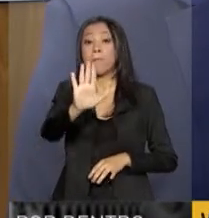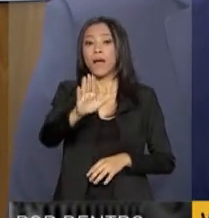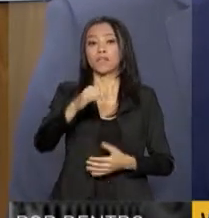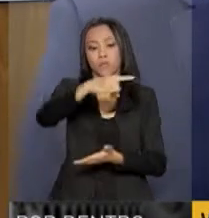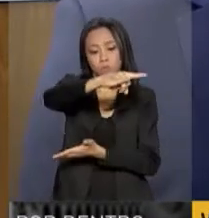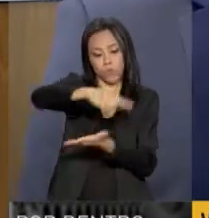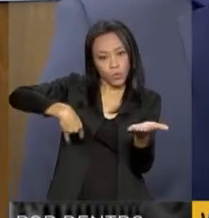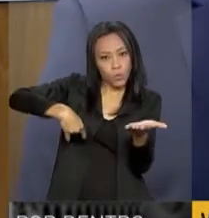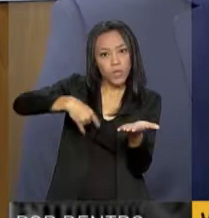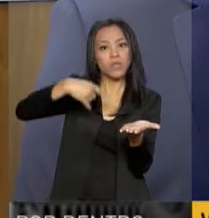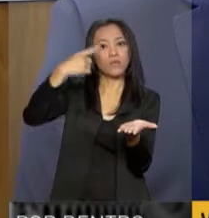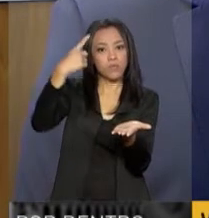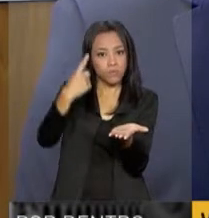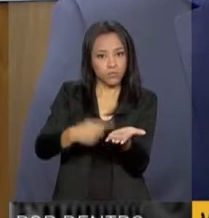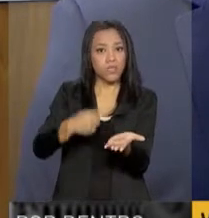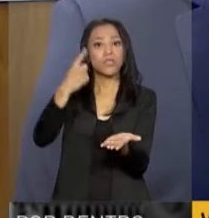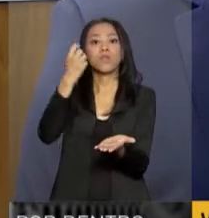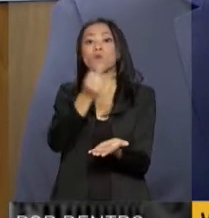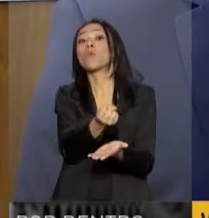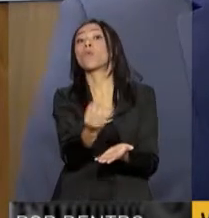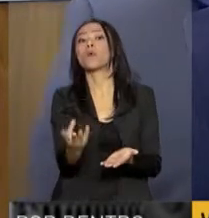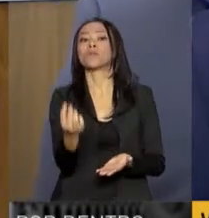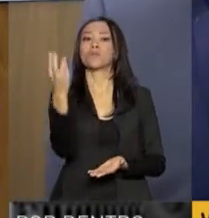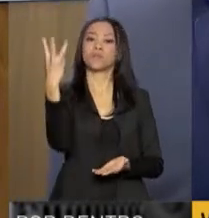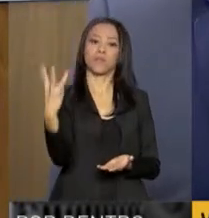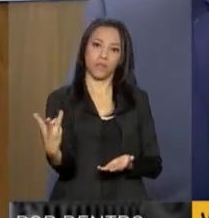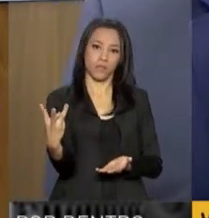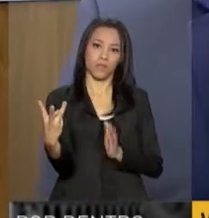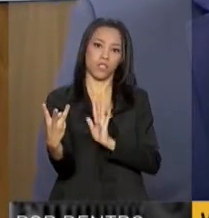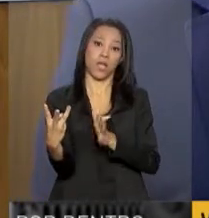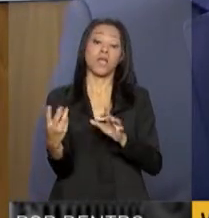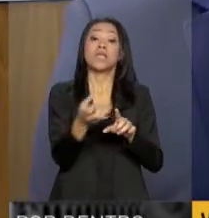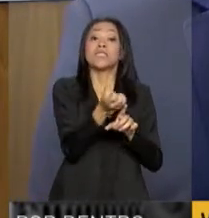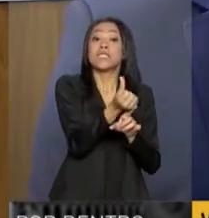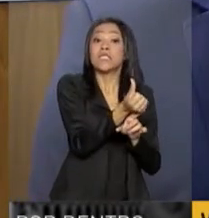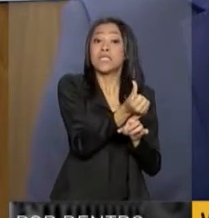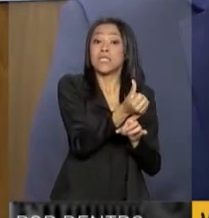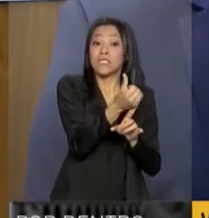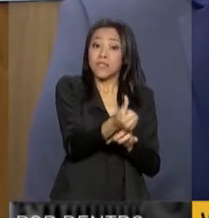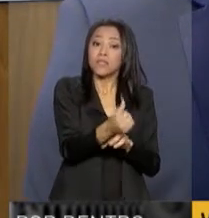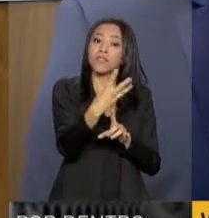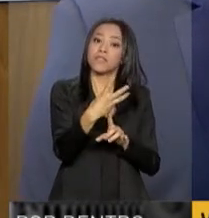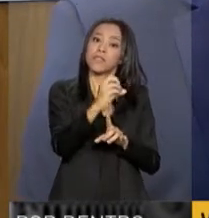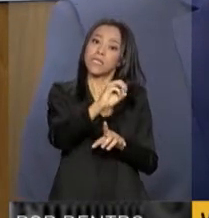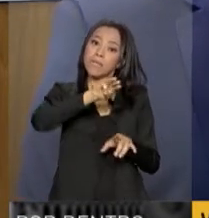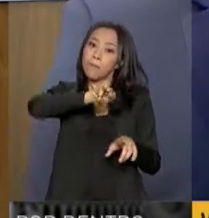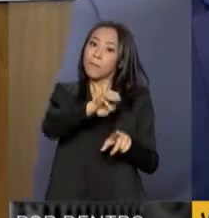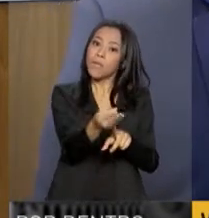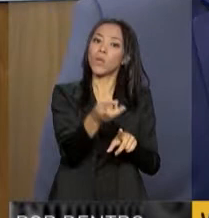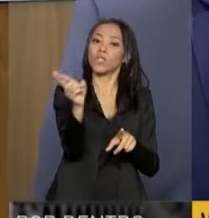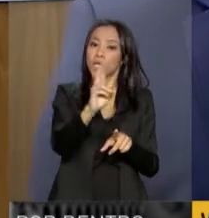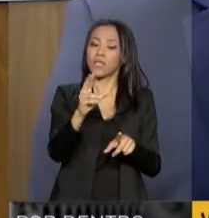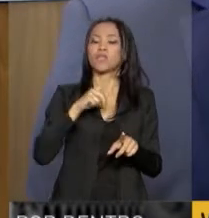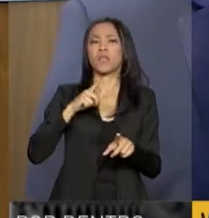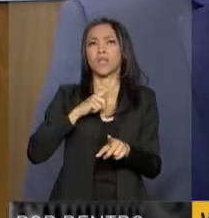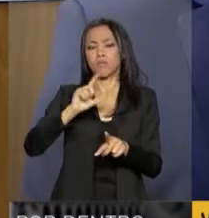três nós já fechamos os ressarcimentos de 630 milhões de reais e temos uma previsão dos próximos acordo nós temos nove hoje em andamento